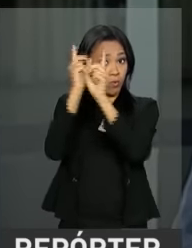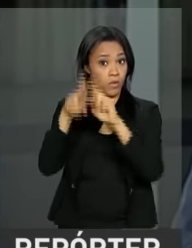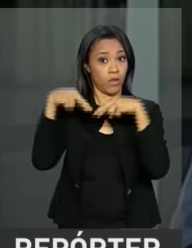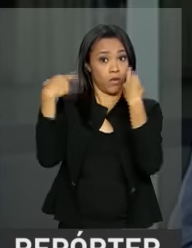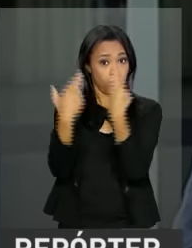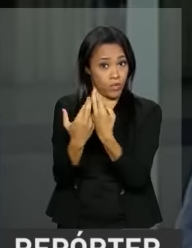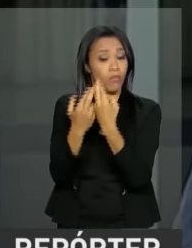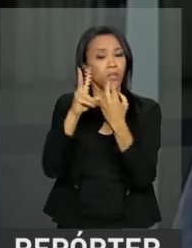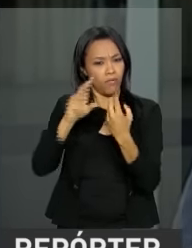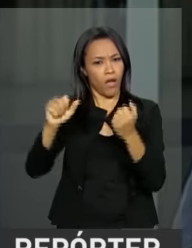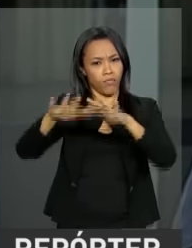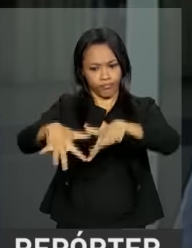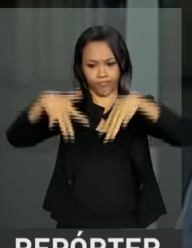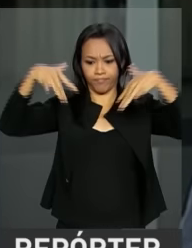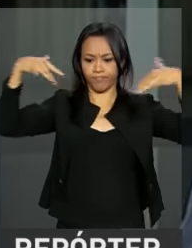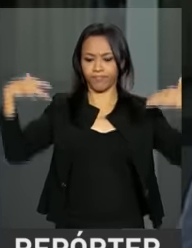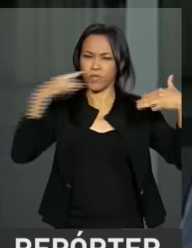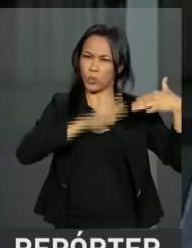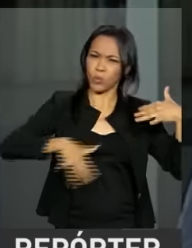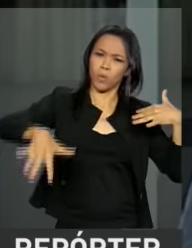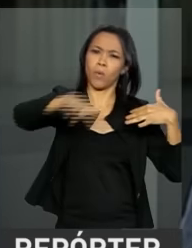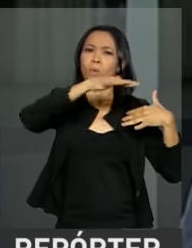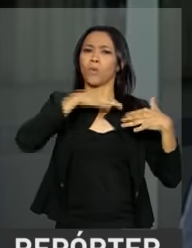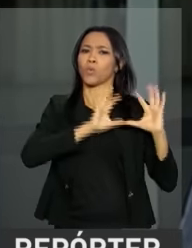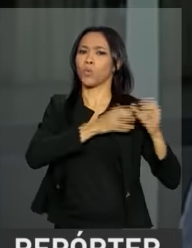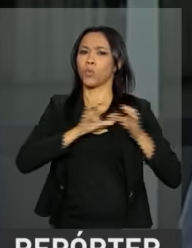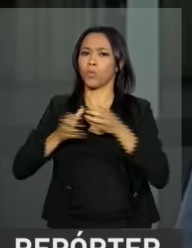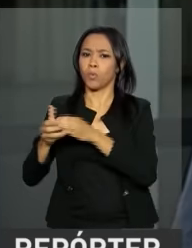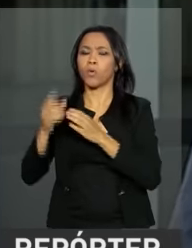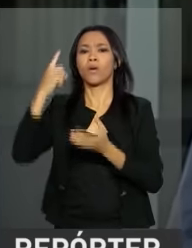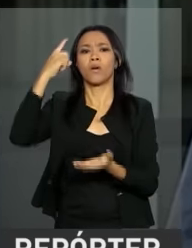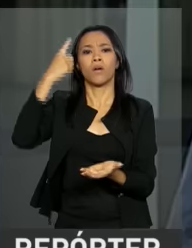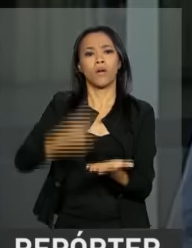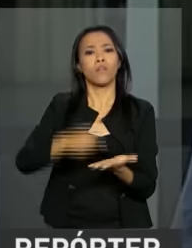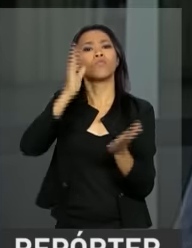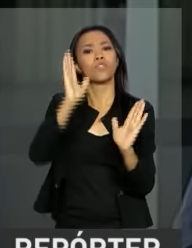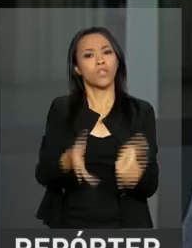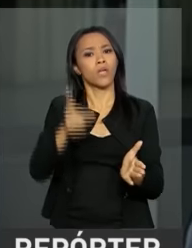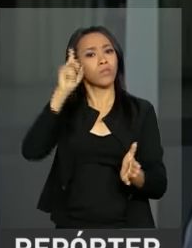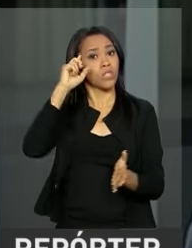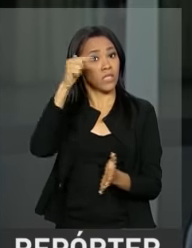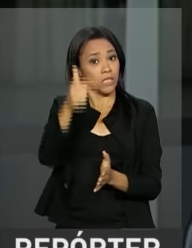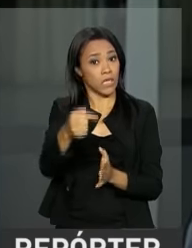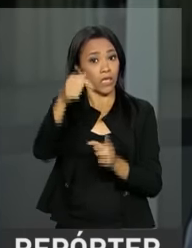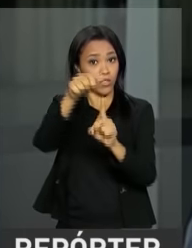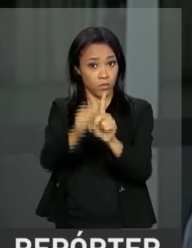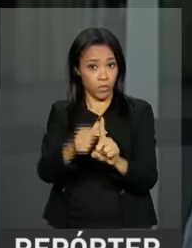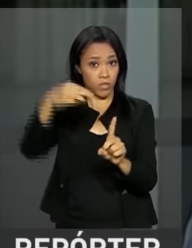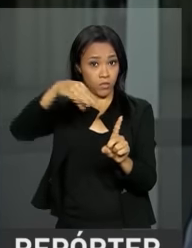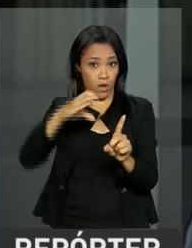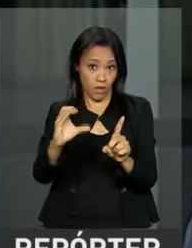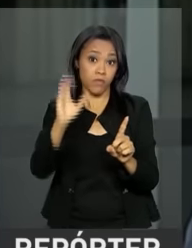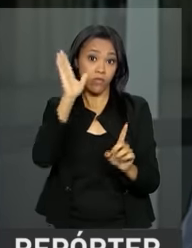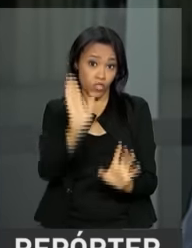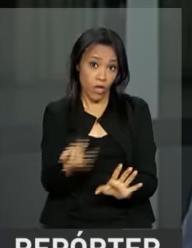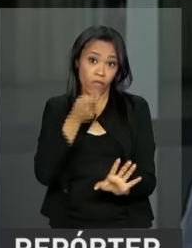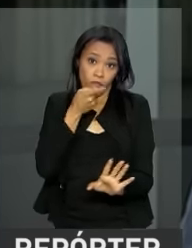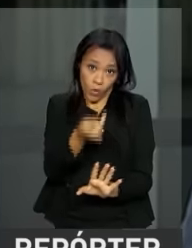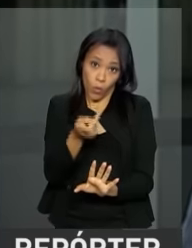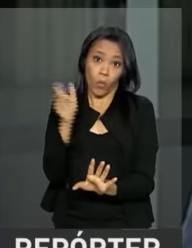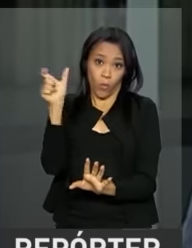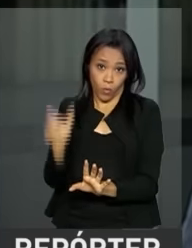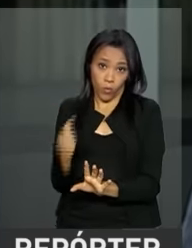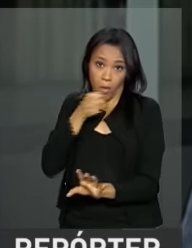plenária do grupo com todo o grupo que tá marcada pro dia 7 de Março próximo dia 7 de Março como você falou